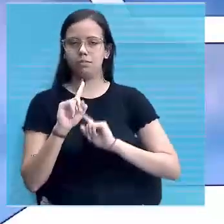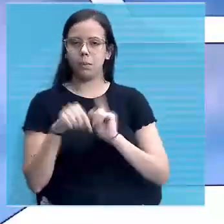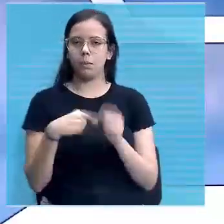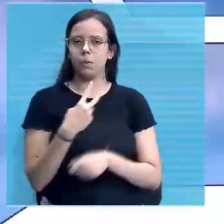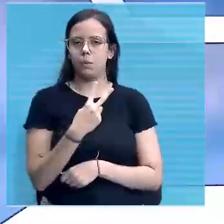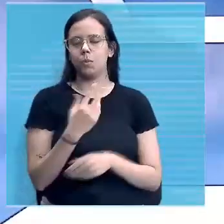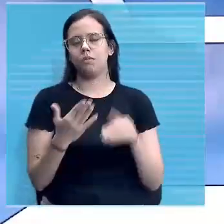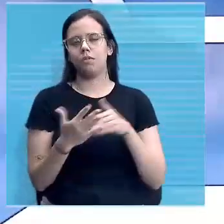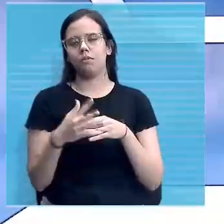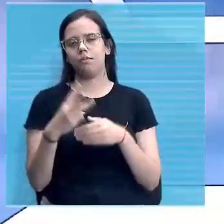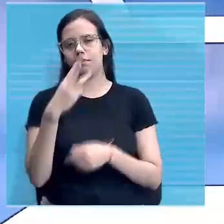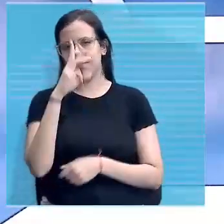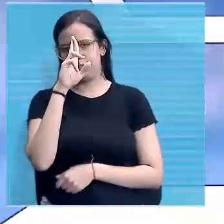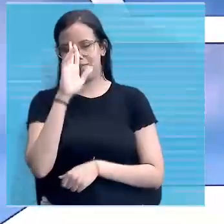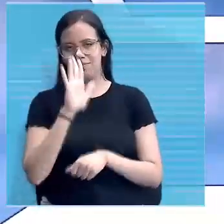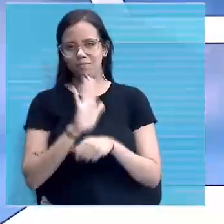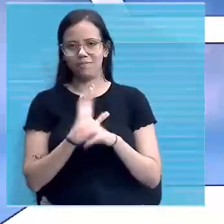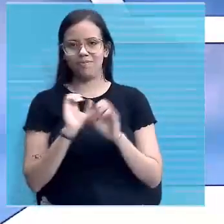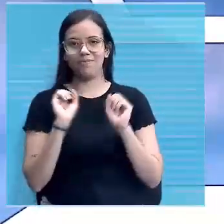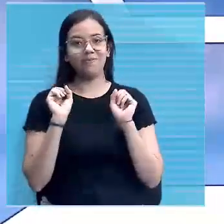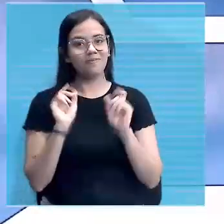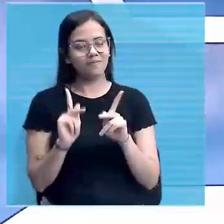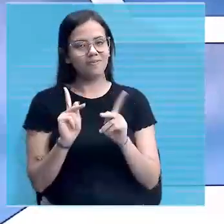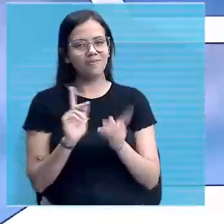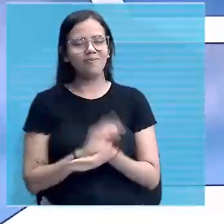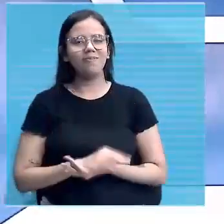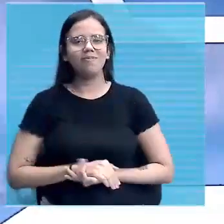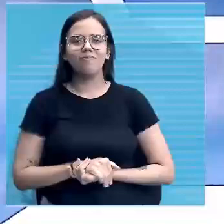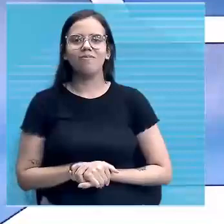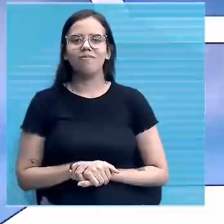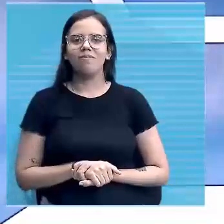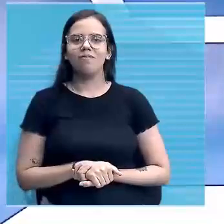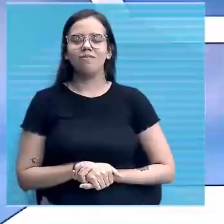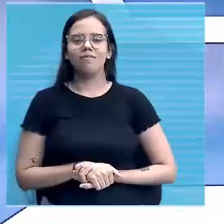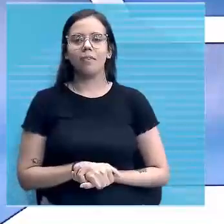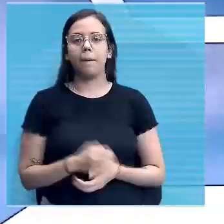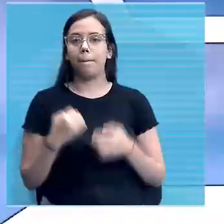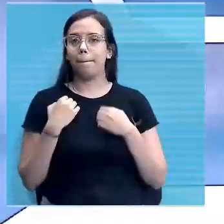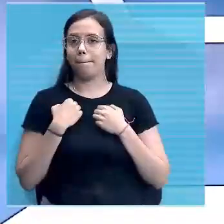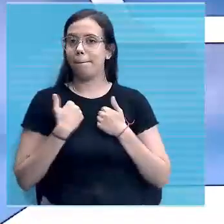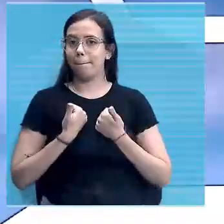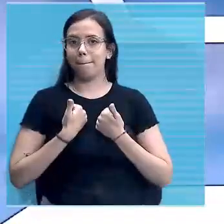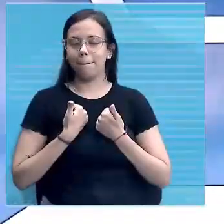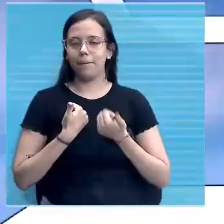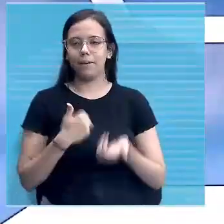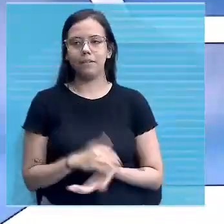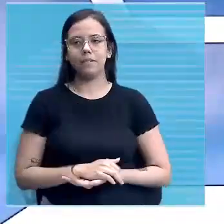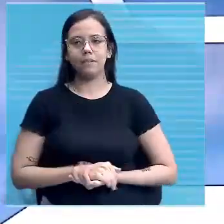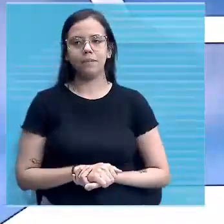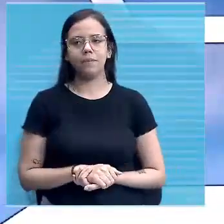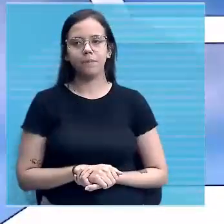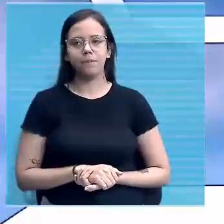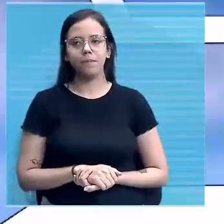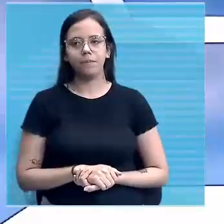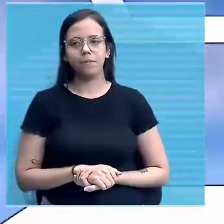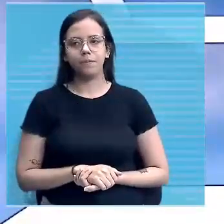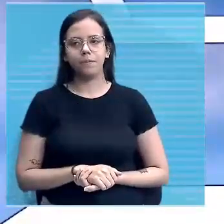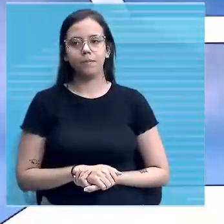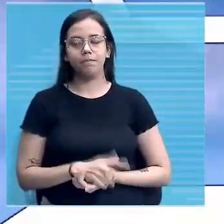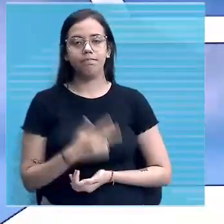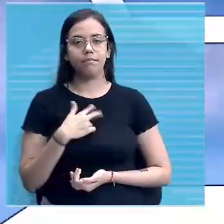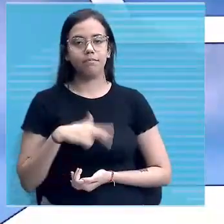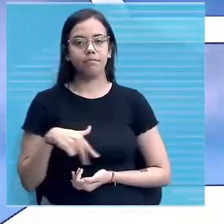14 às 15horas Tá certo Olá tudo bem até aí tranquilidade